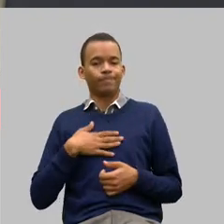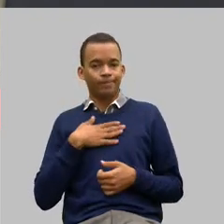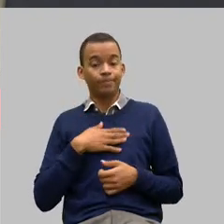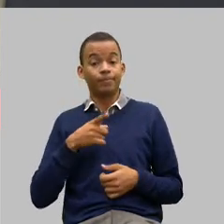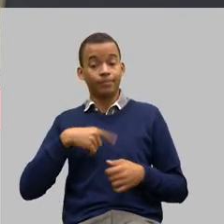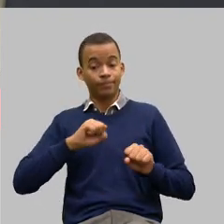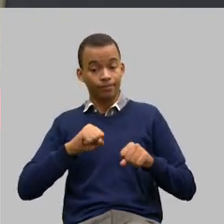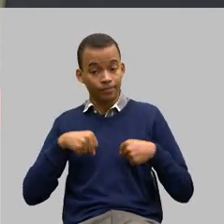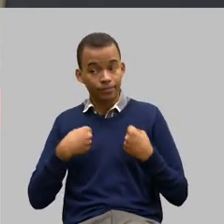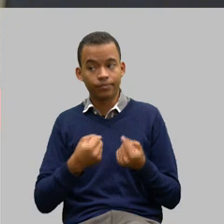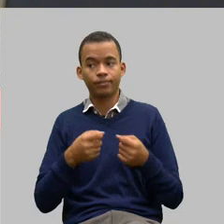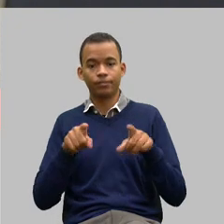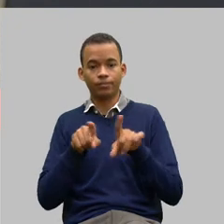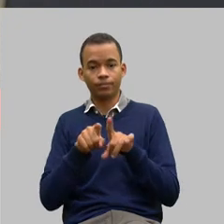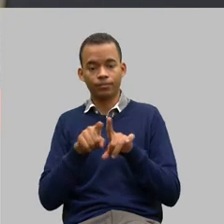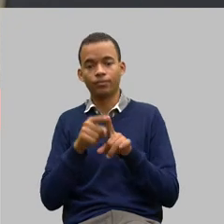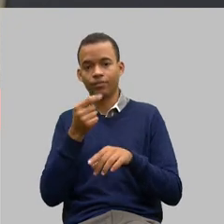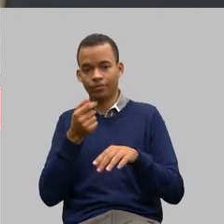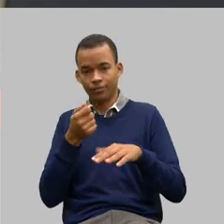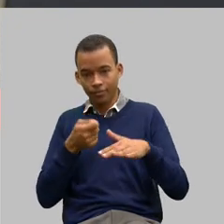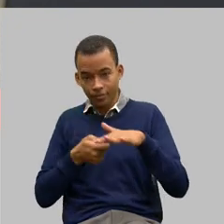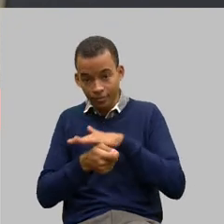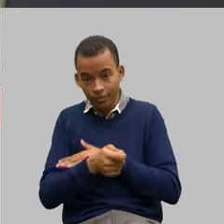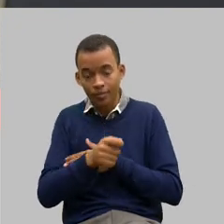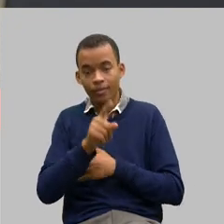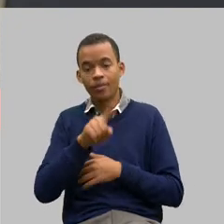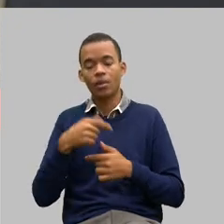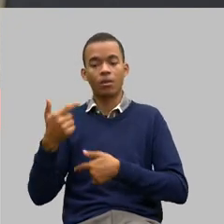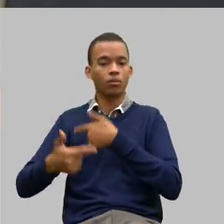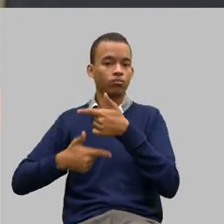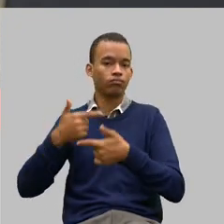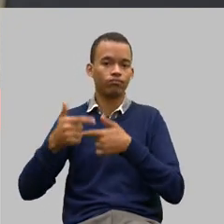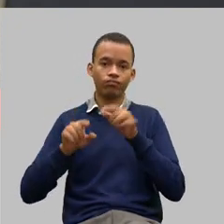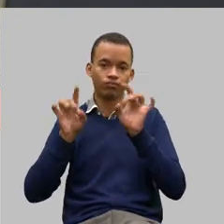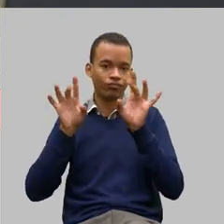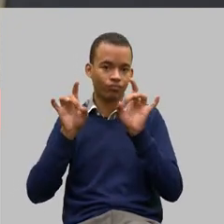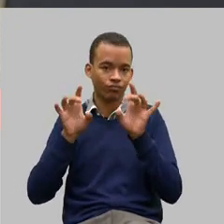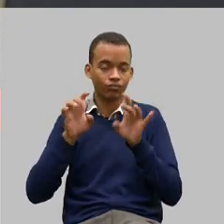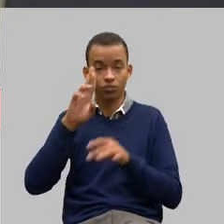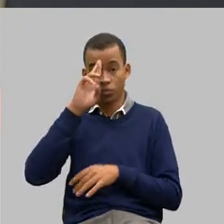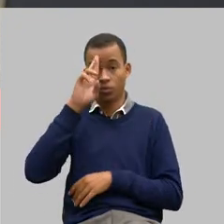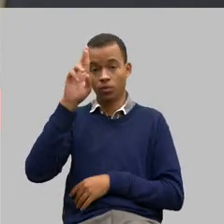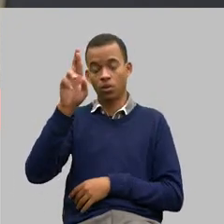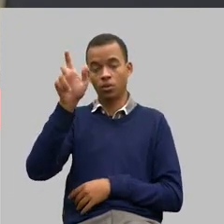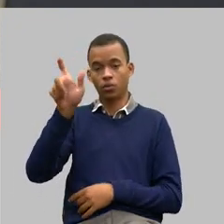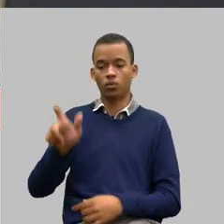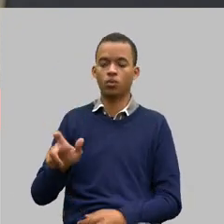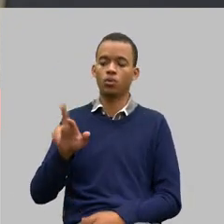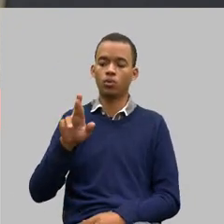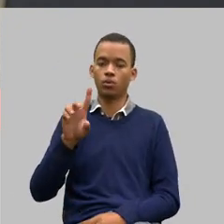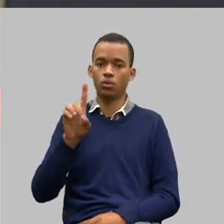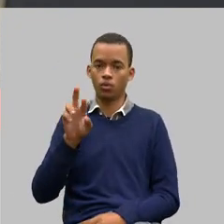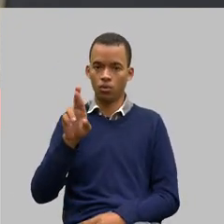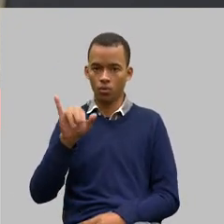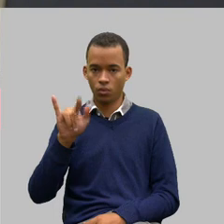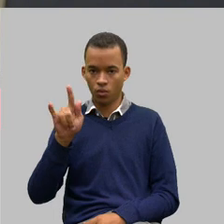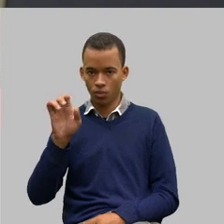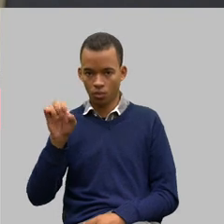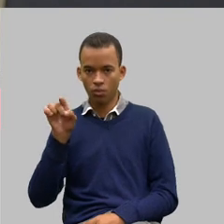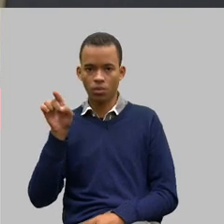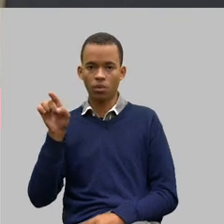contribuição Esse é o trabalho que brilhantemente vem sendo conduzido né sob a liderança do Rodrigo pelo nosso Dr